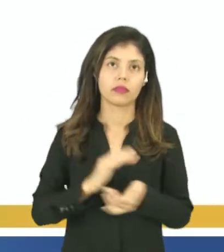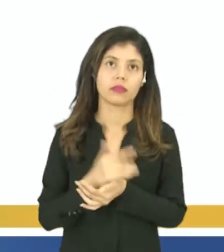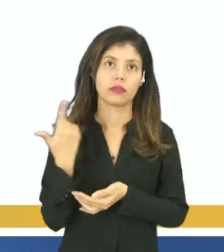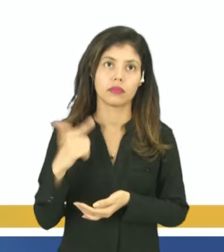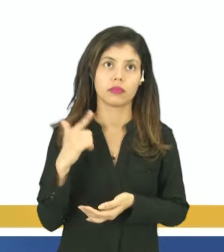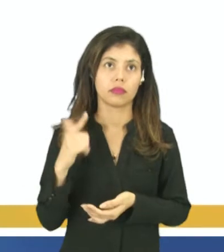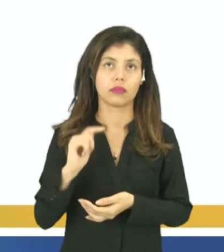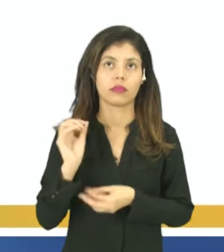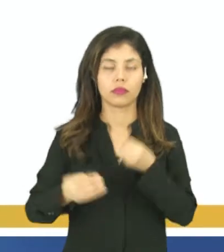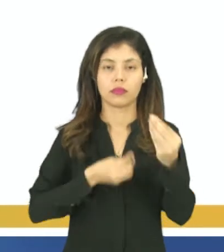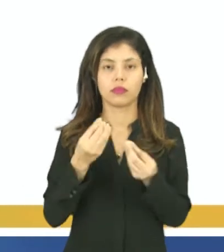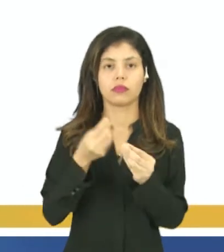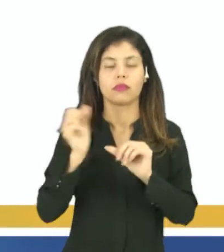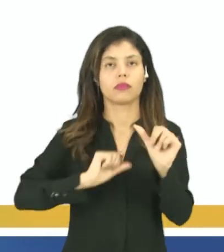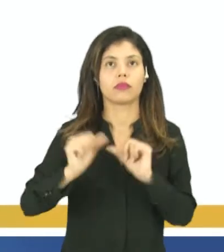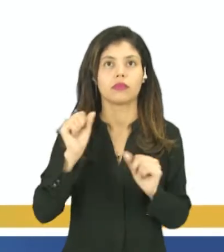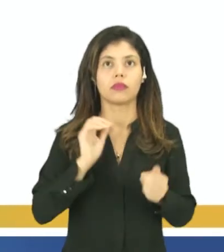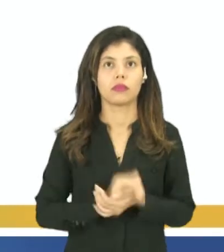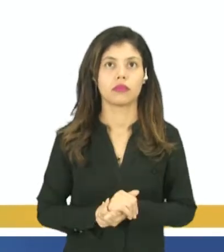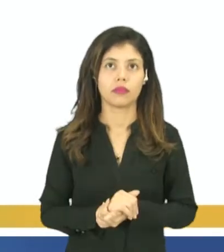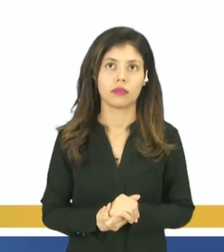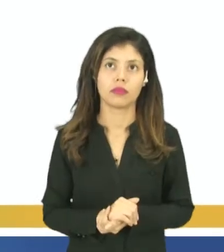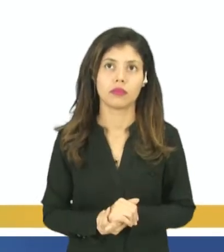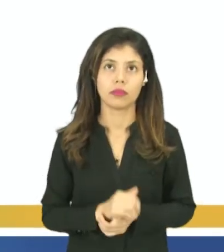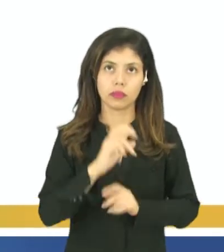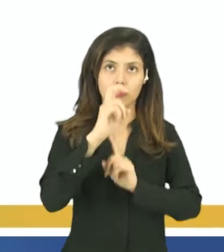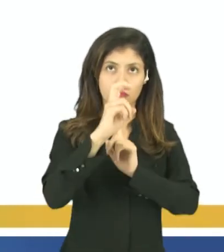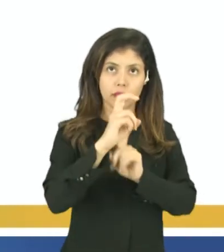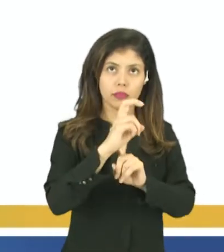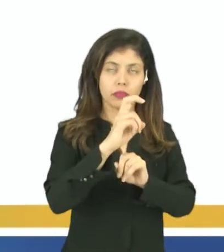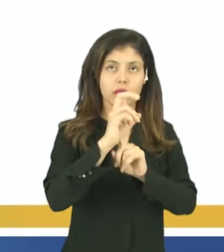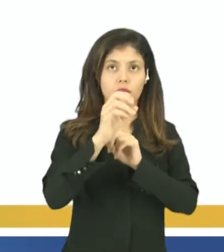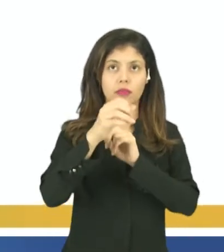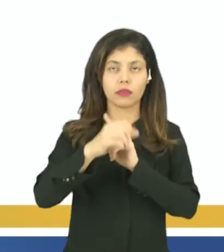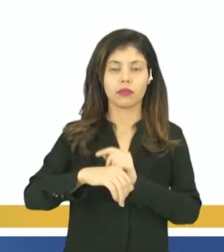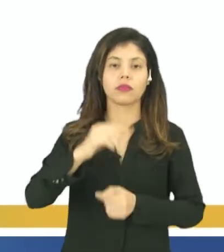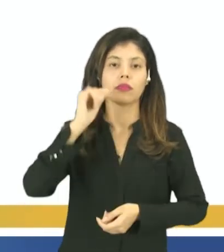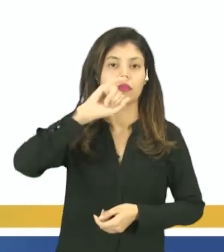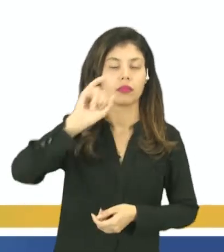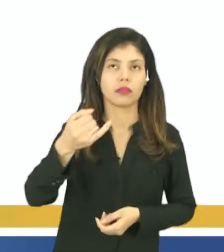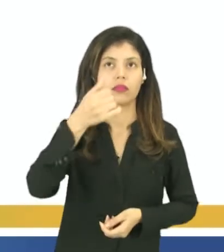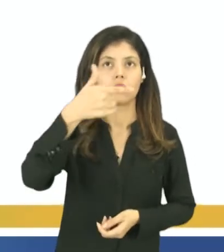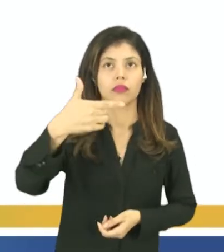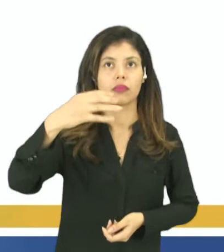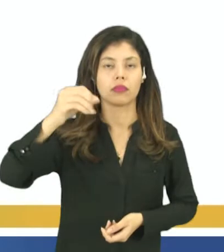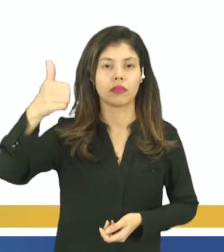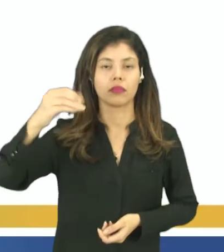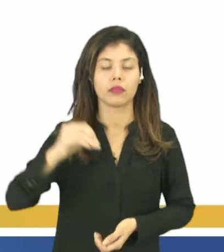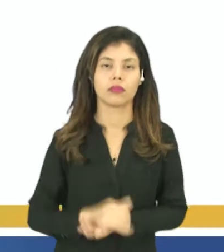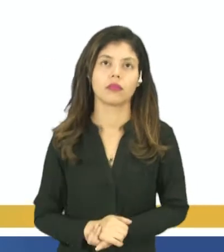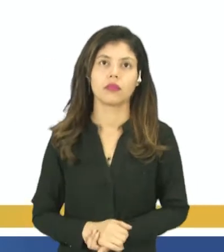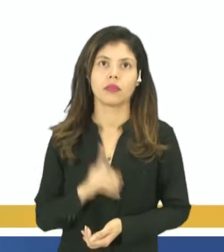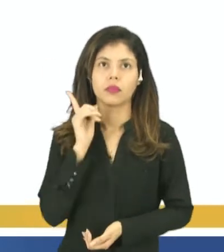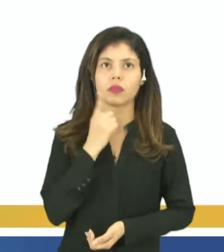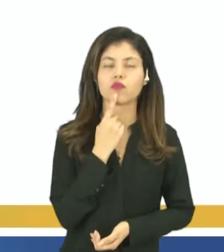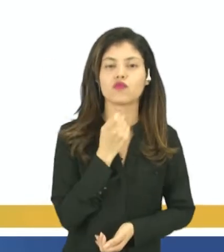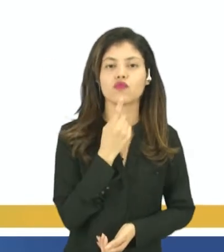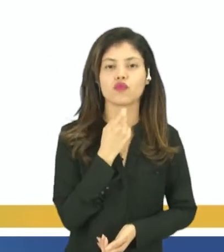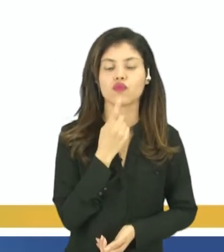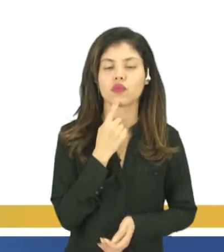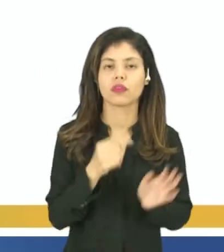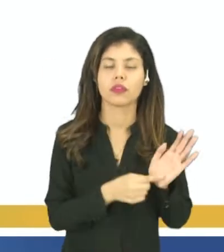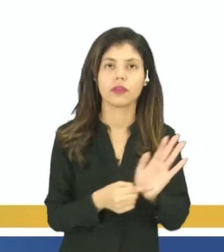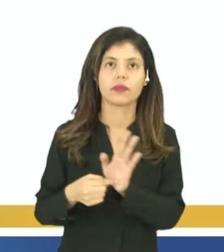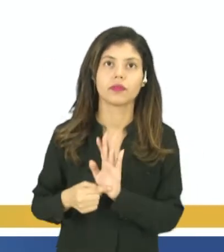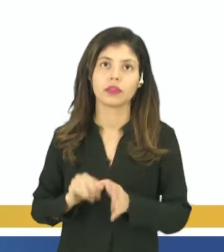outra opção. Donald Trump, em 5/1 de 2019. Então essa parte mais vermelha, que não